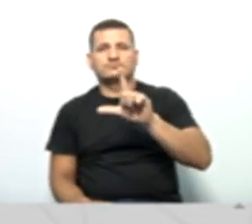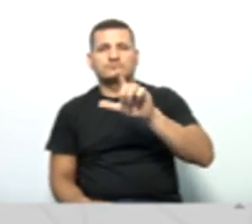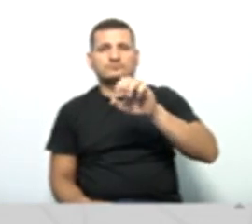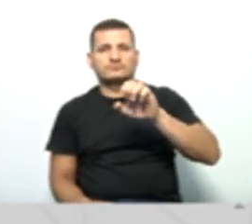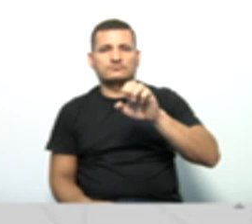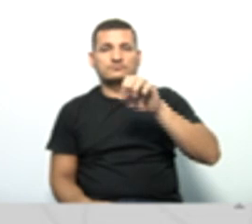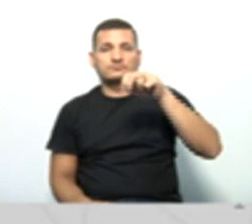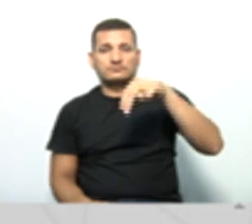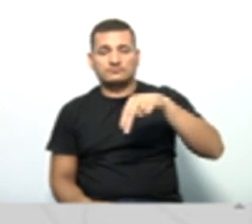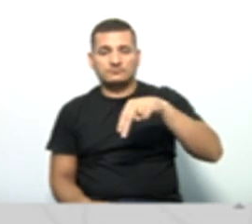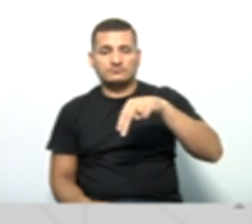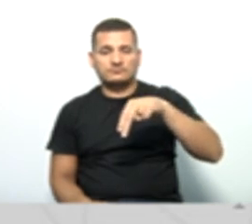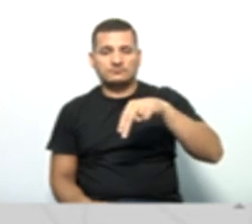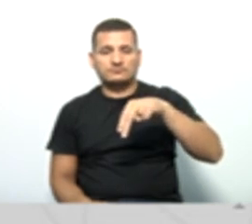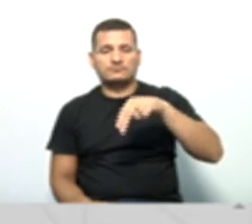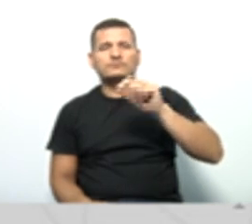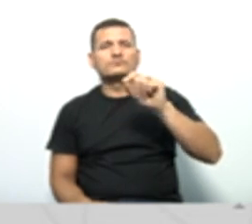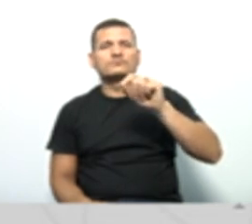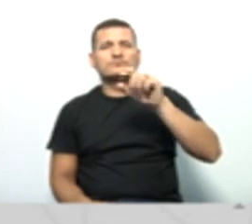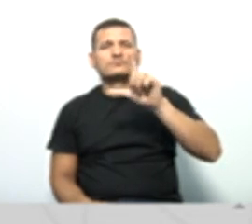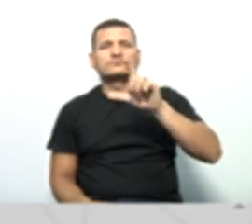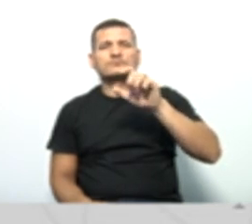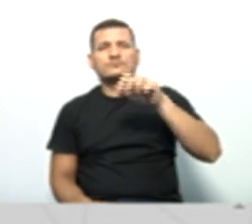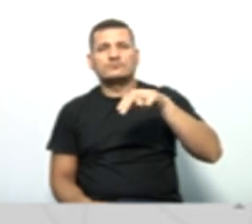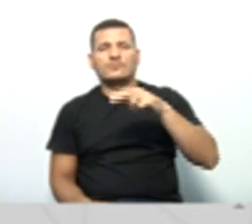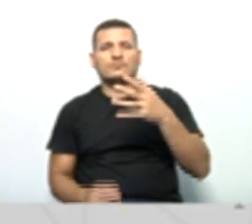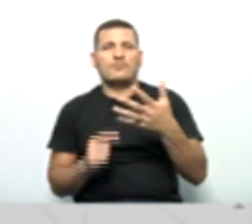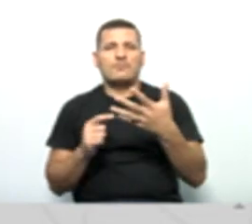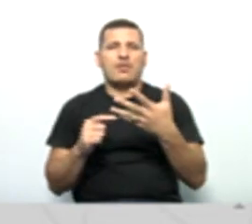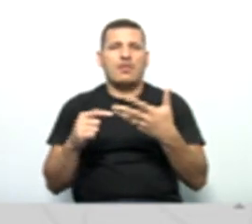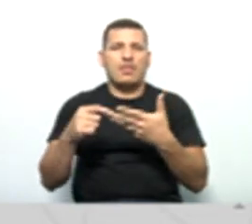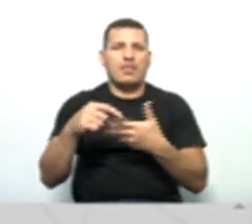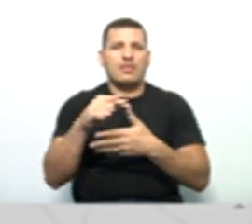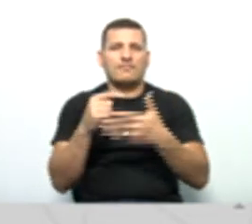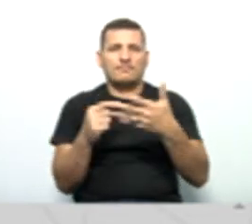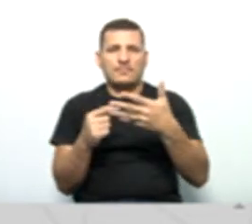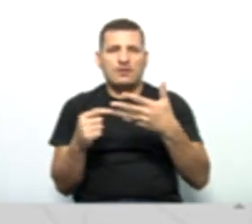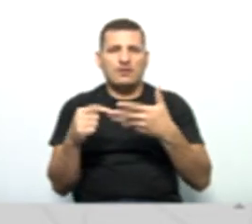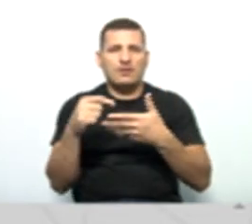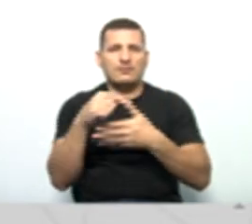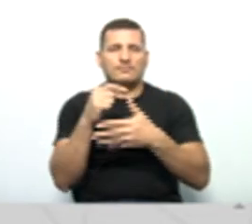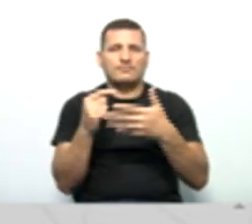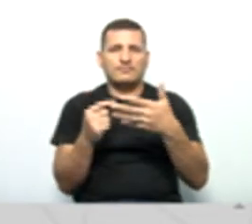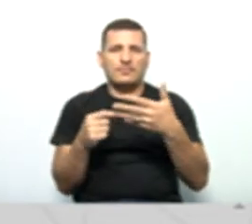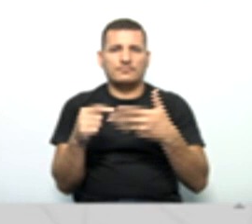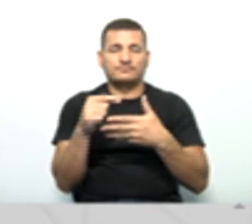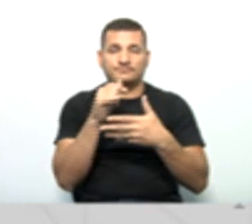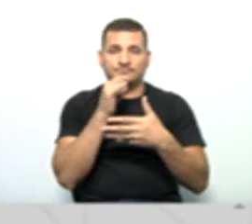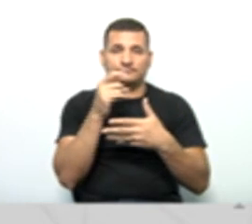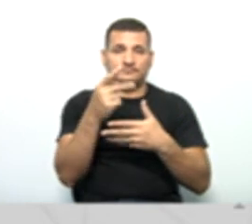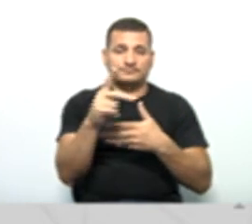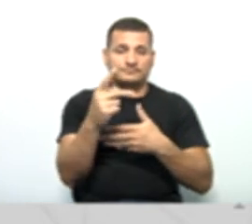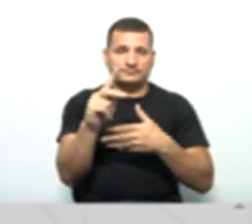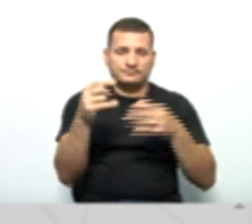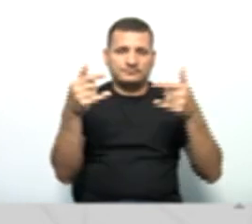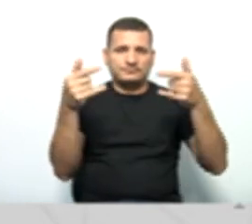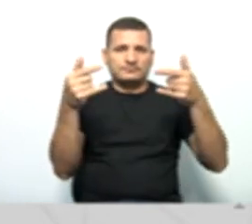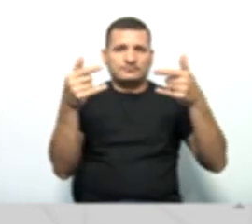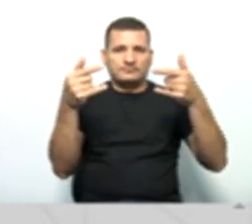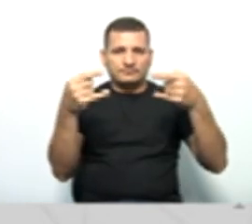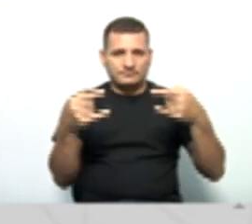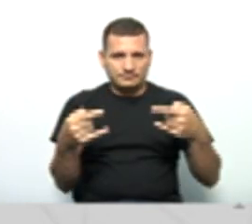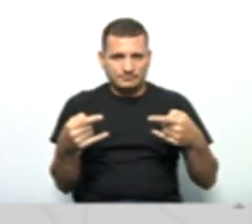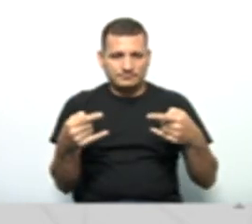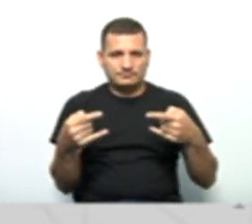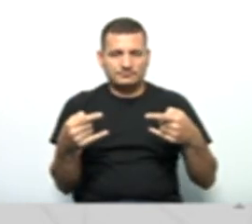vai ser len. Len é o quê? Um contador. Ele vai ficar contando. Por exemplo, se na sua lista tem,